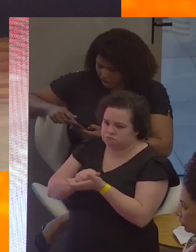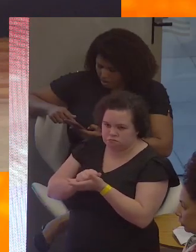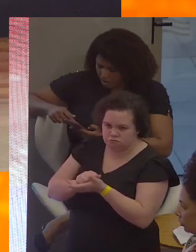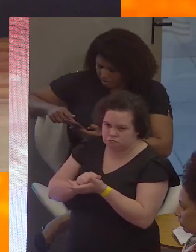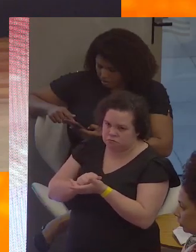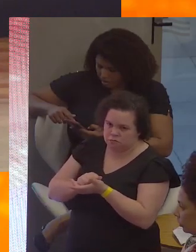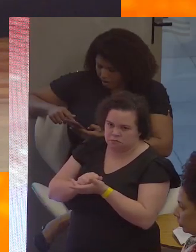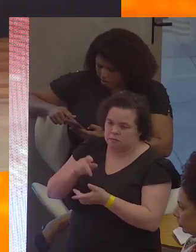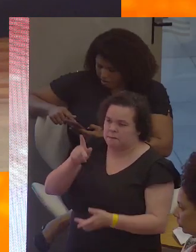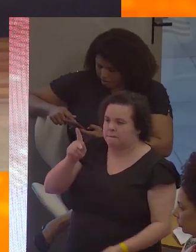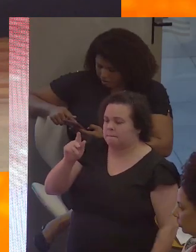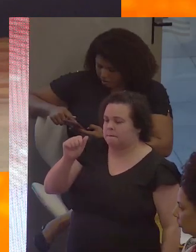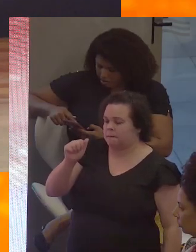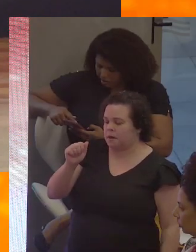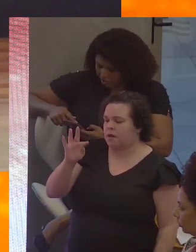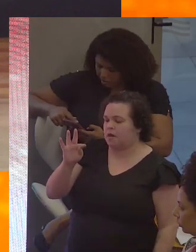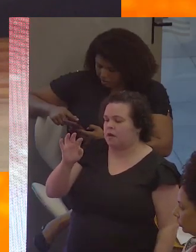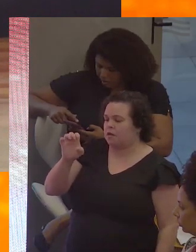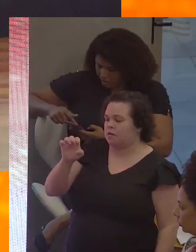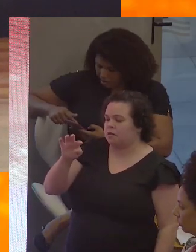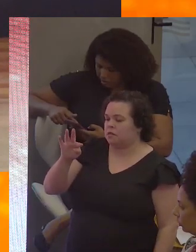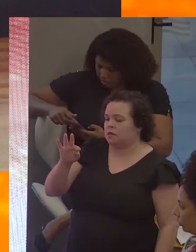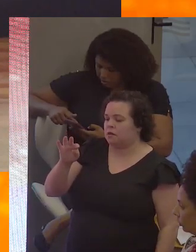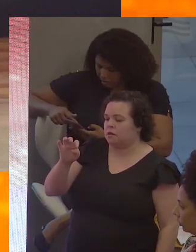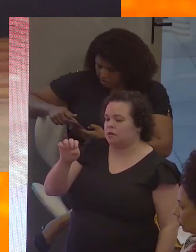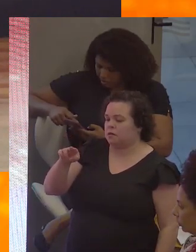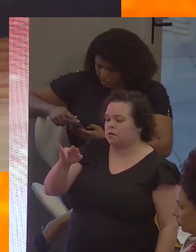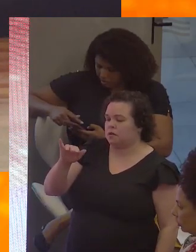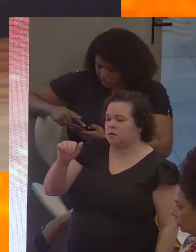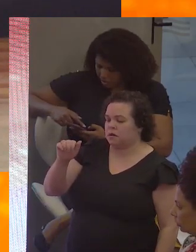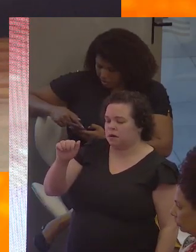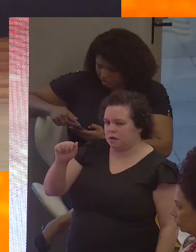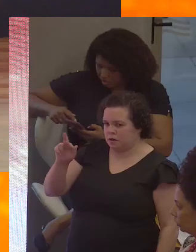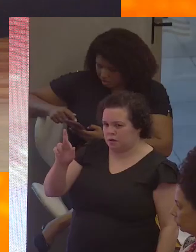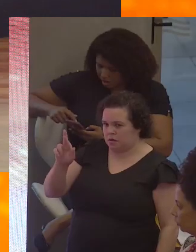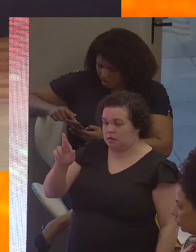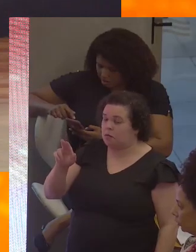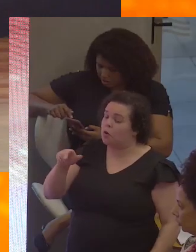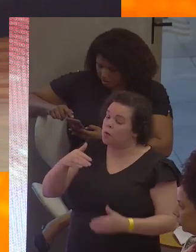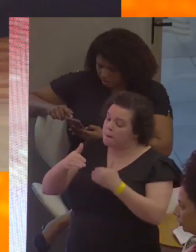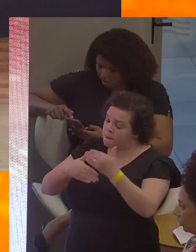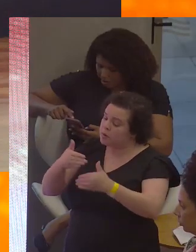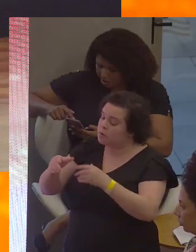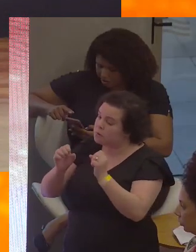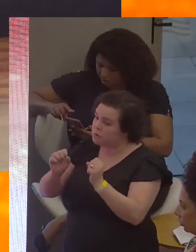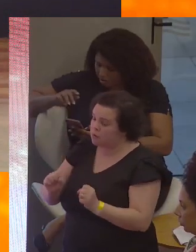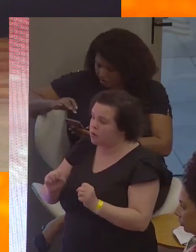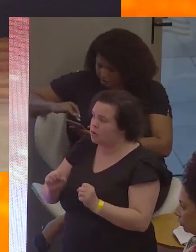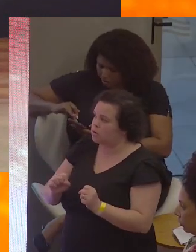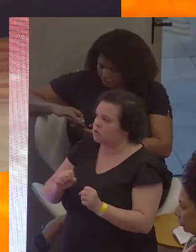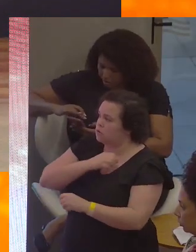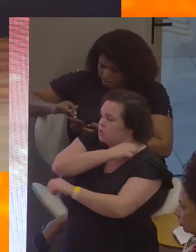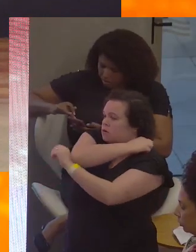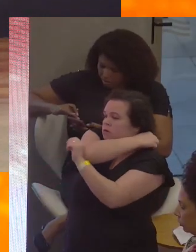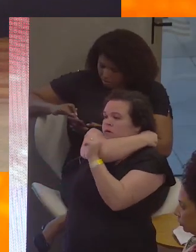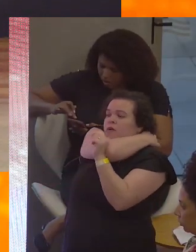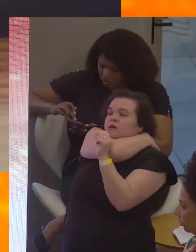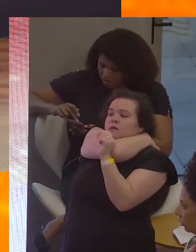aquela parte utilizada. Ela está patenteando processo, que isso ela pode. Então, ela pode, aquela devaganda lá, que é